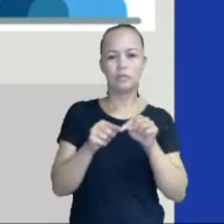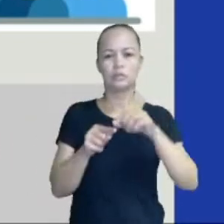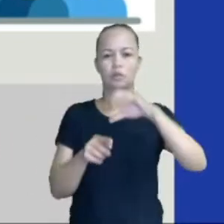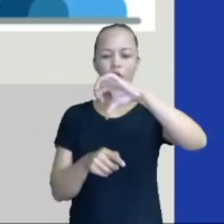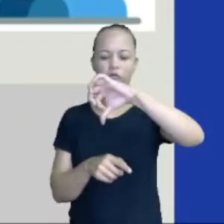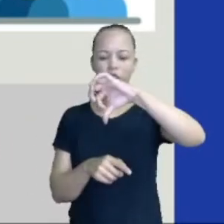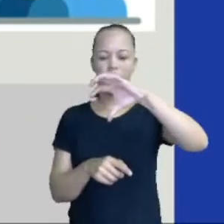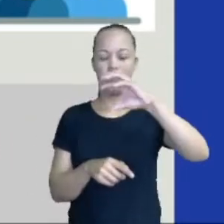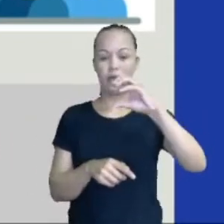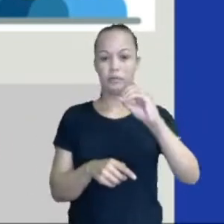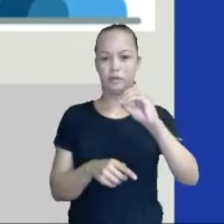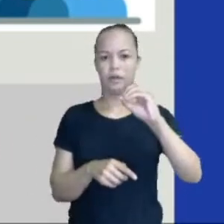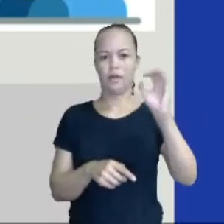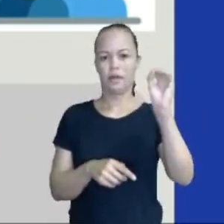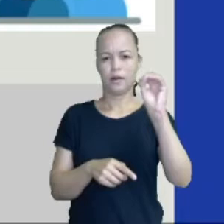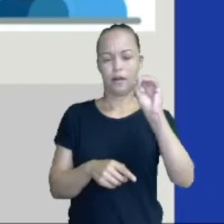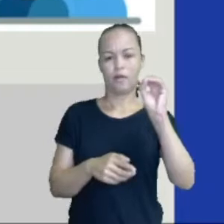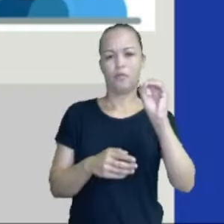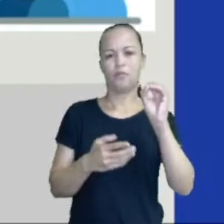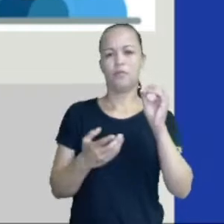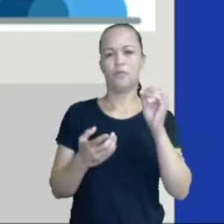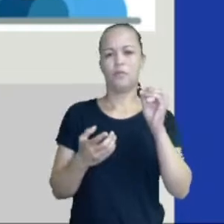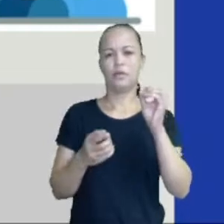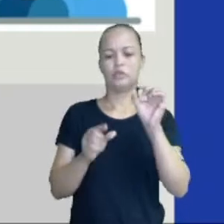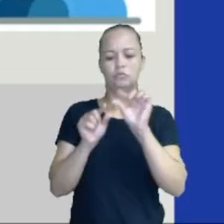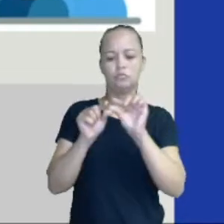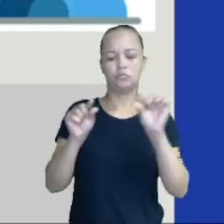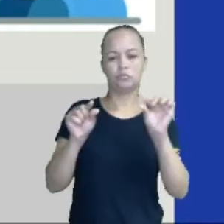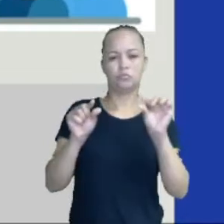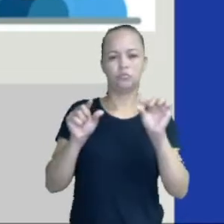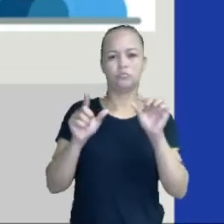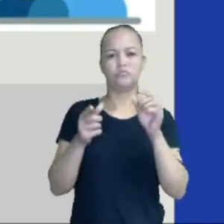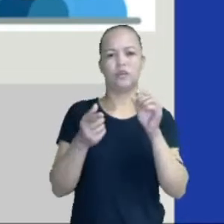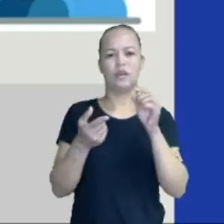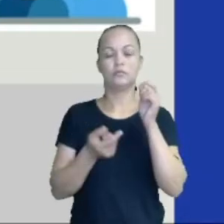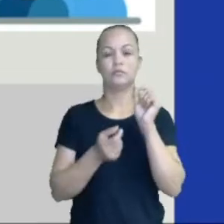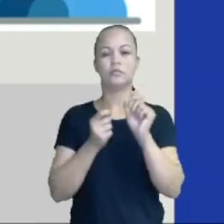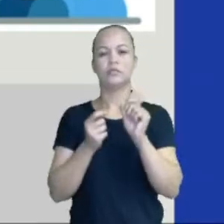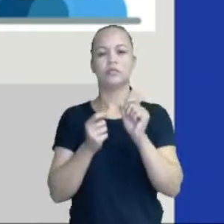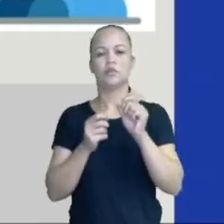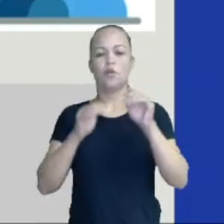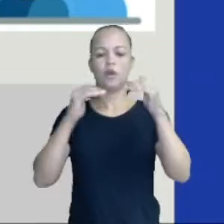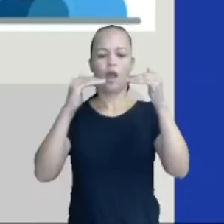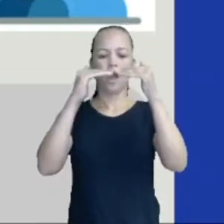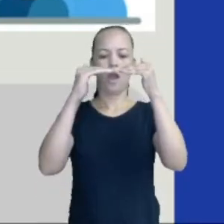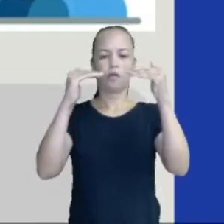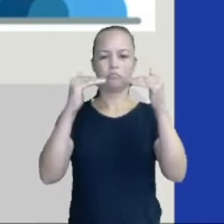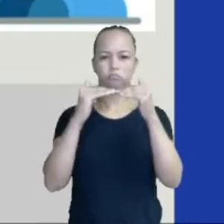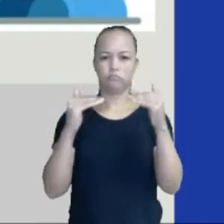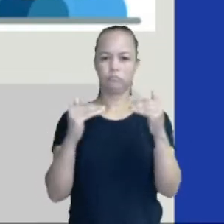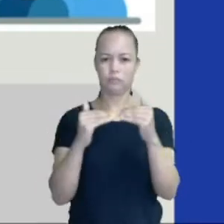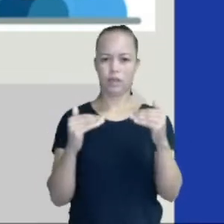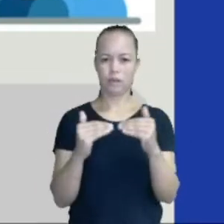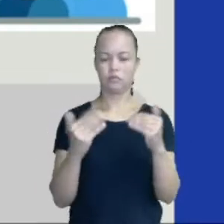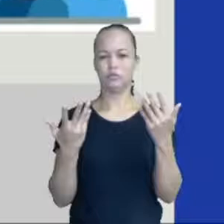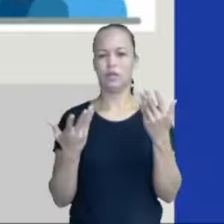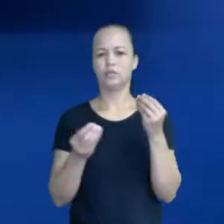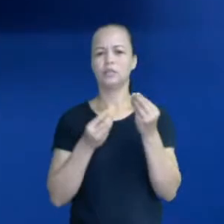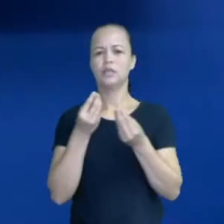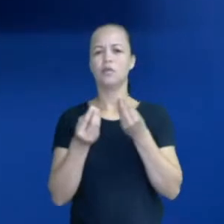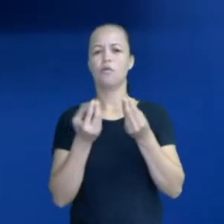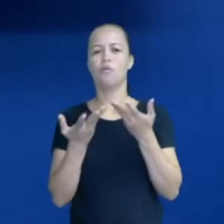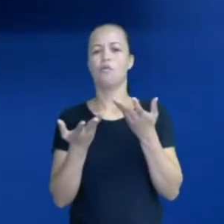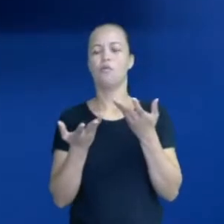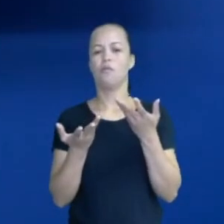vértice, um lado da televisão, a gente vê que a gente tem um ângulo de 90 graus. Olha a estante e a forma, né? Até a forma como o menino